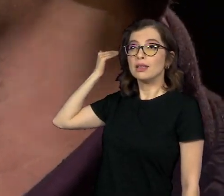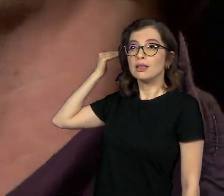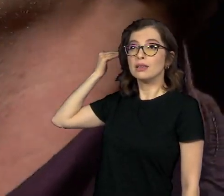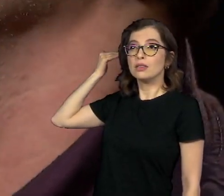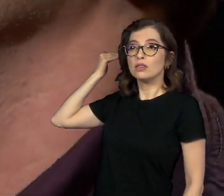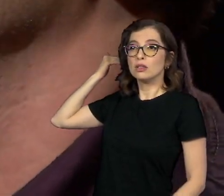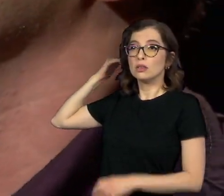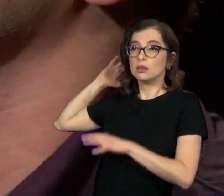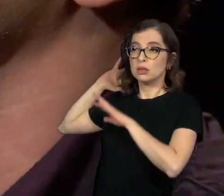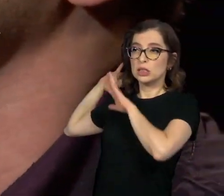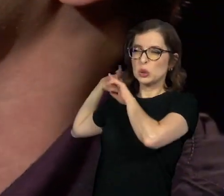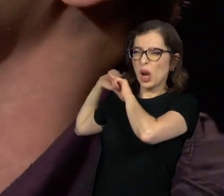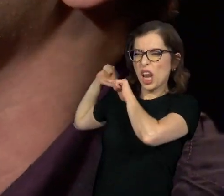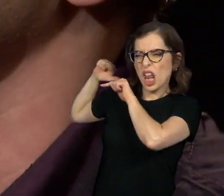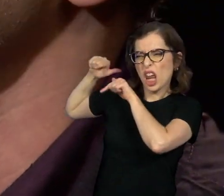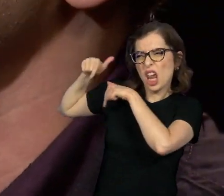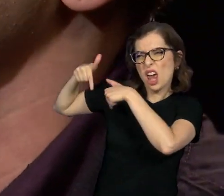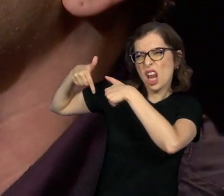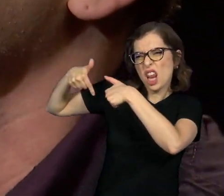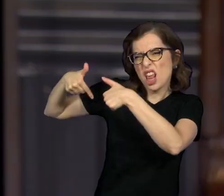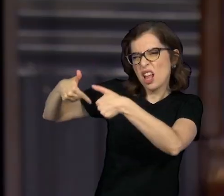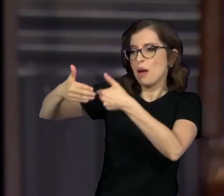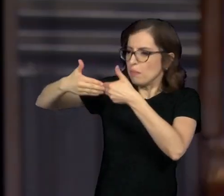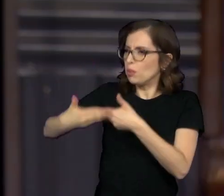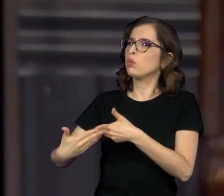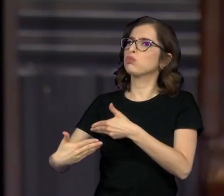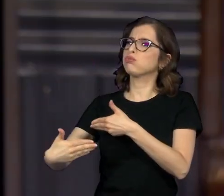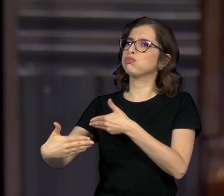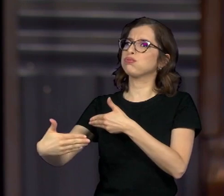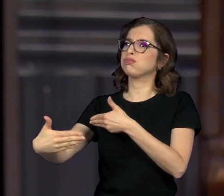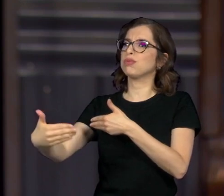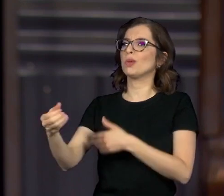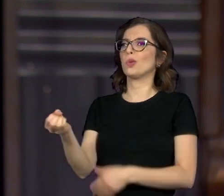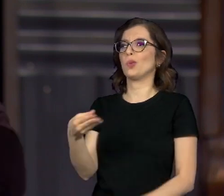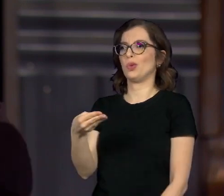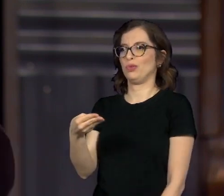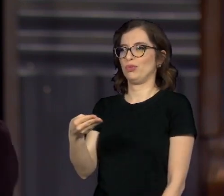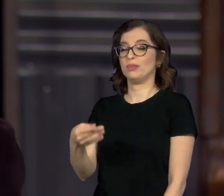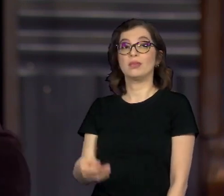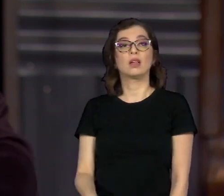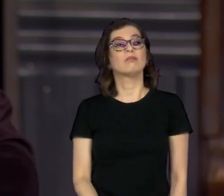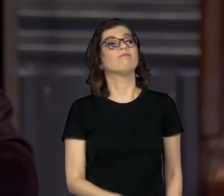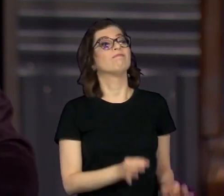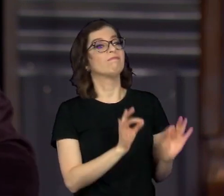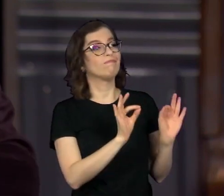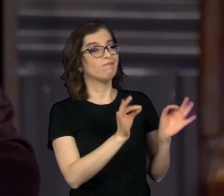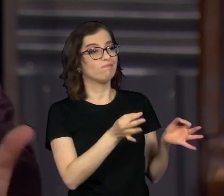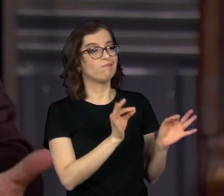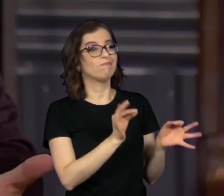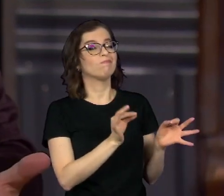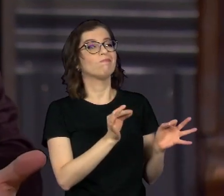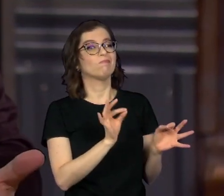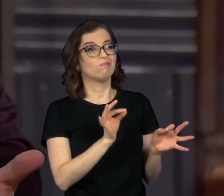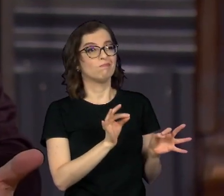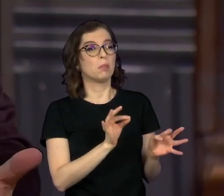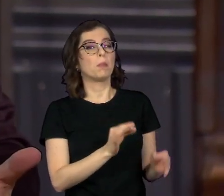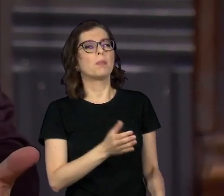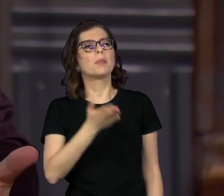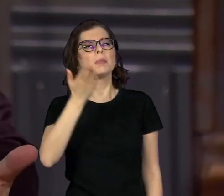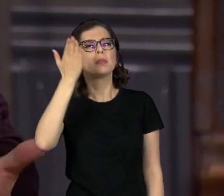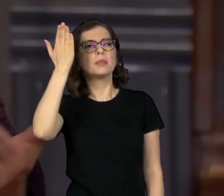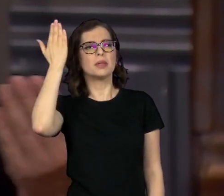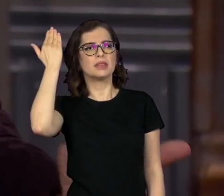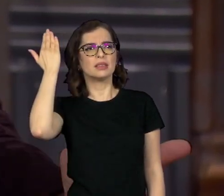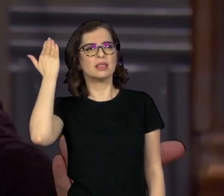no nosso nariz. Está sendo esfregado na nossa cara. Exatamente. Agora, achei legal o jeito que você falou para os jovens, né?